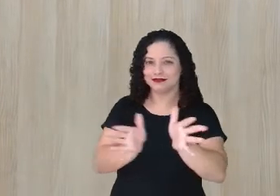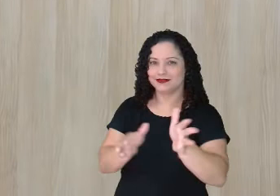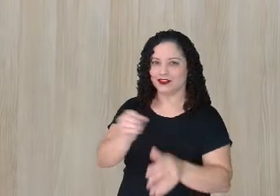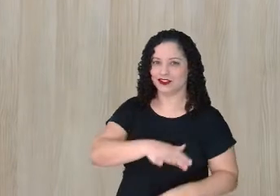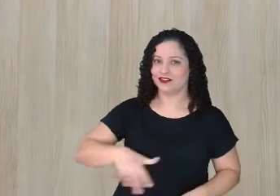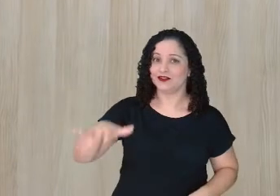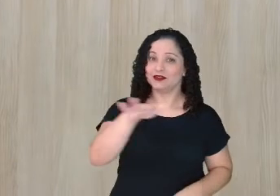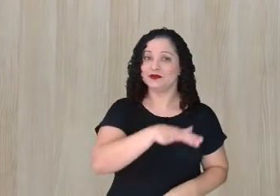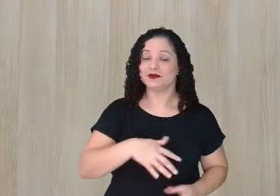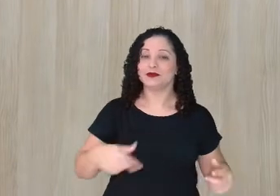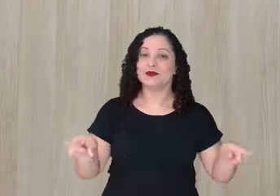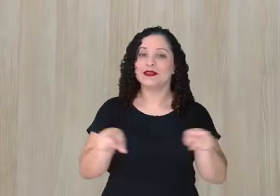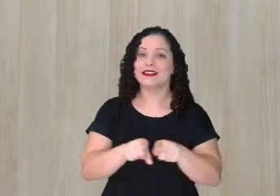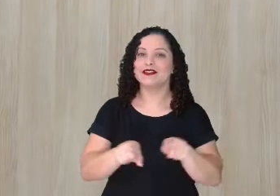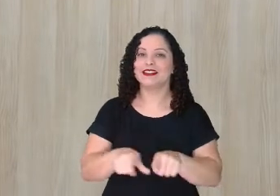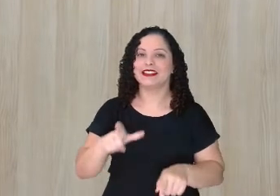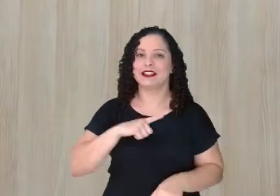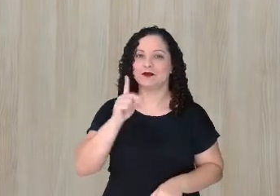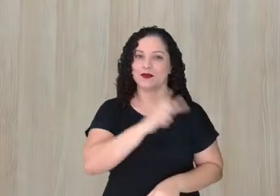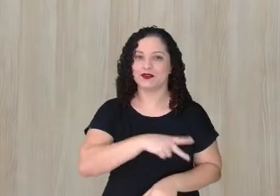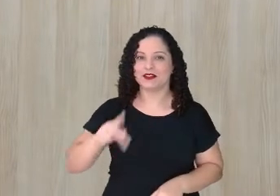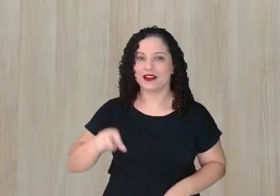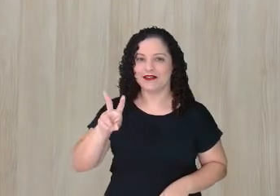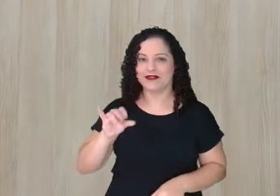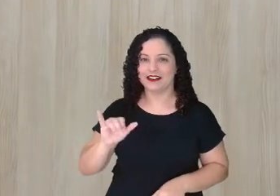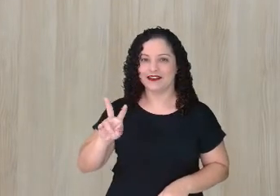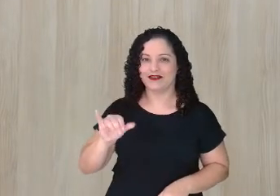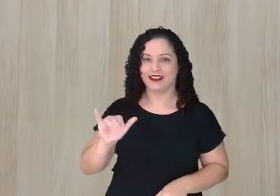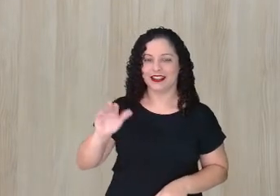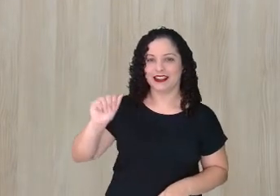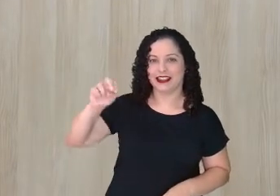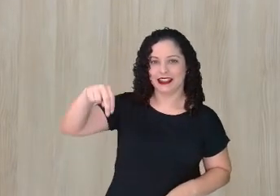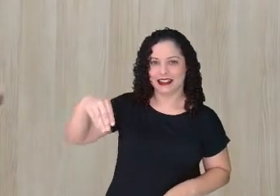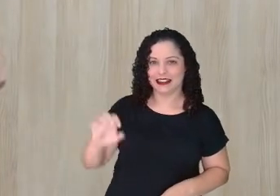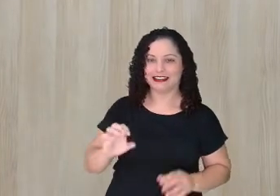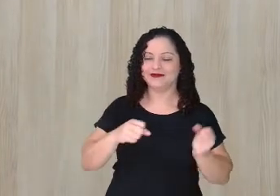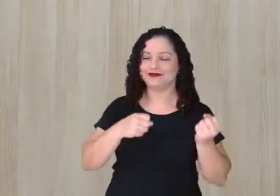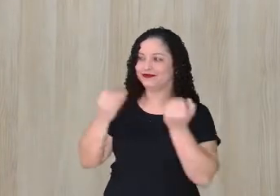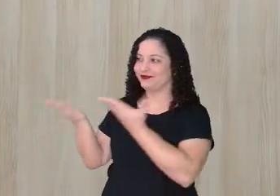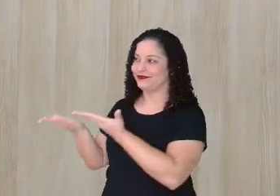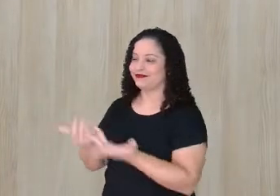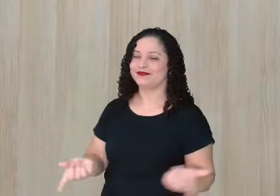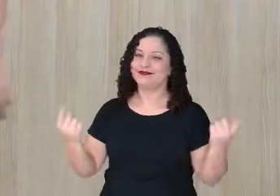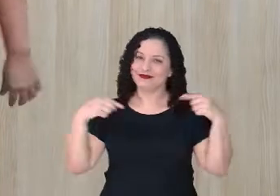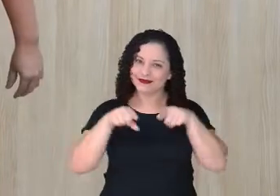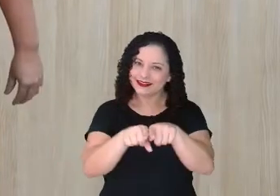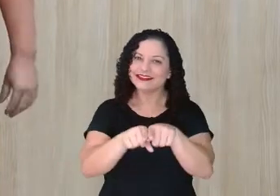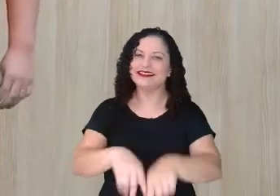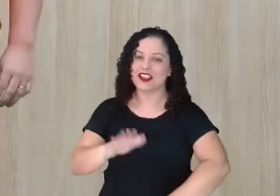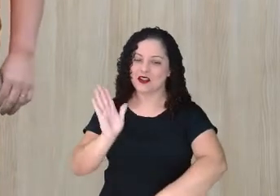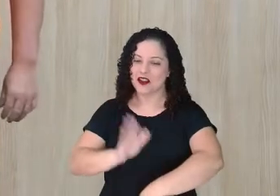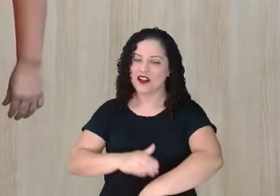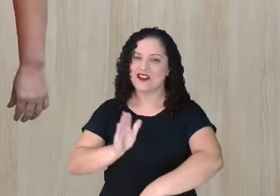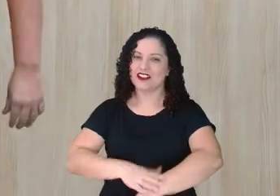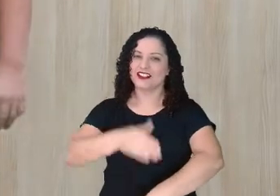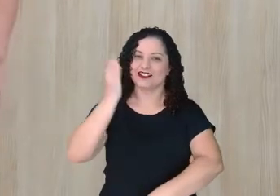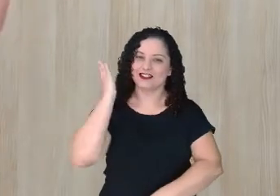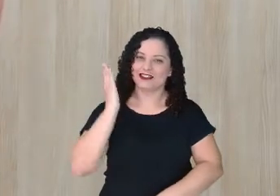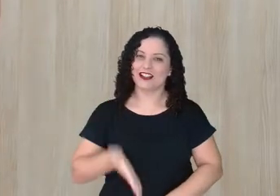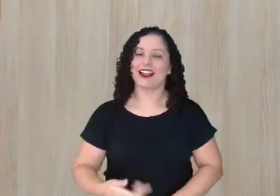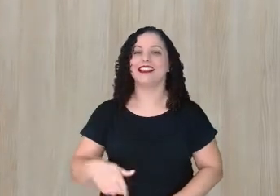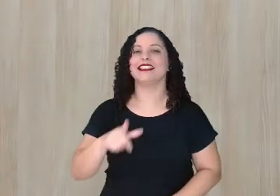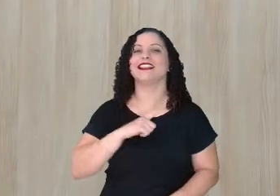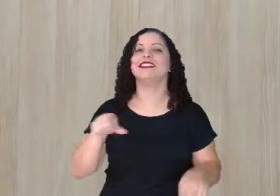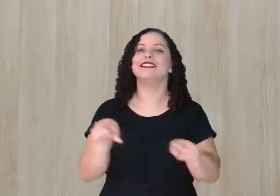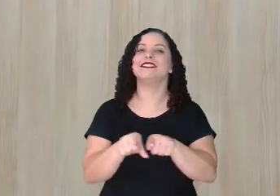acessível. E temos também Viviane Santos, minha parceira de trabalho, olha, é pontual, está aqui. E tenho